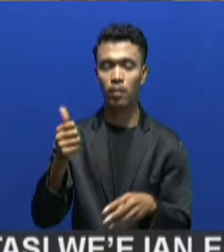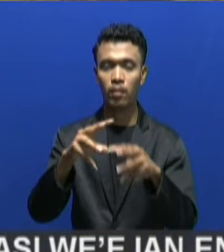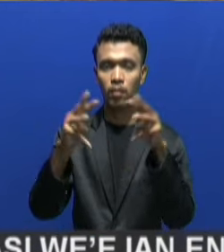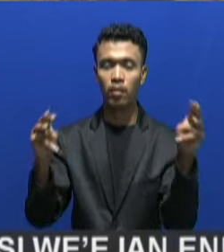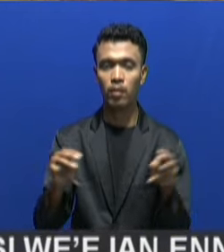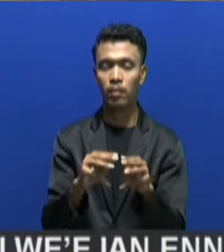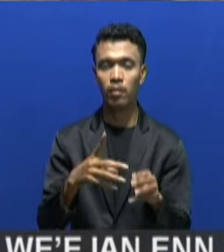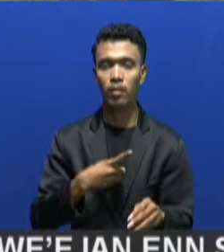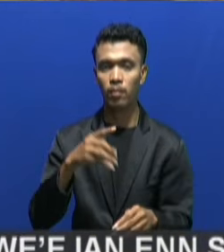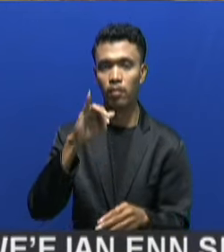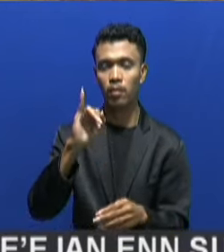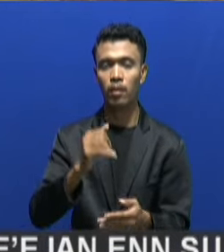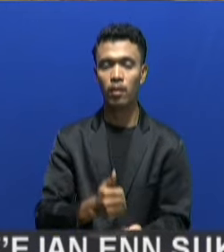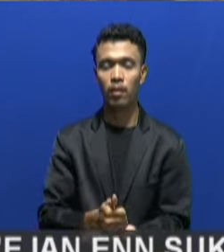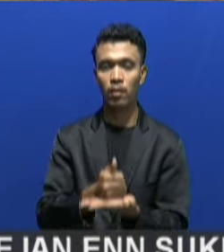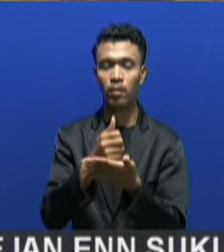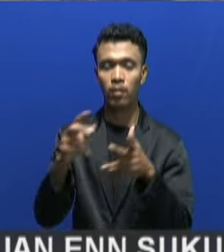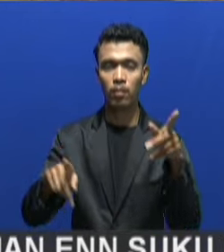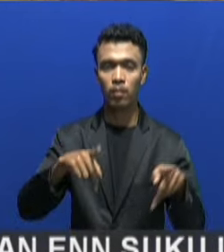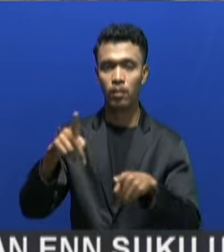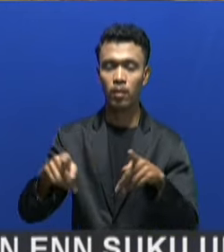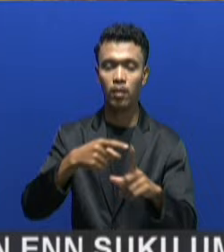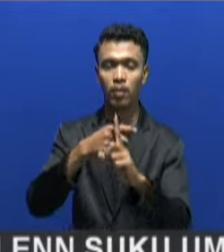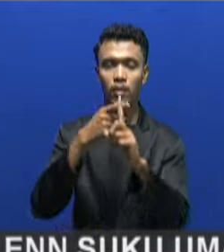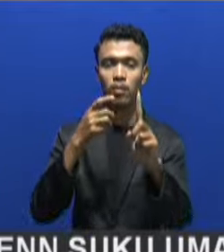salva comunidade Rusi inundação.